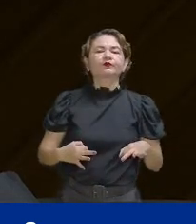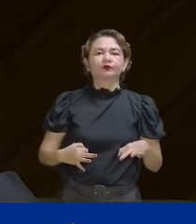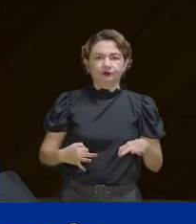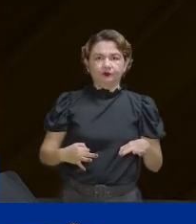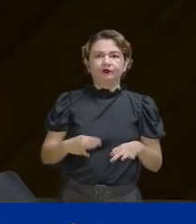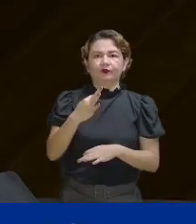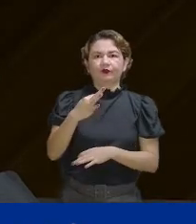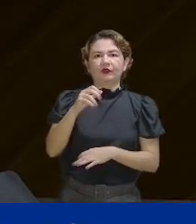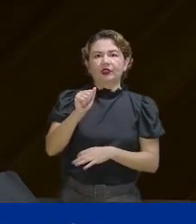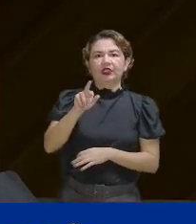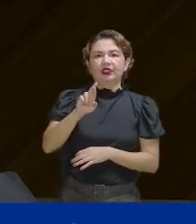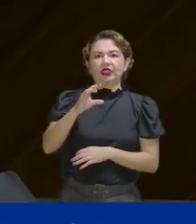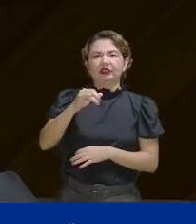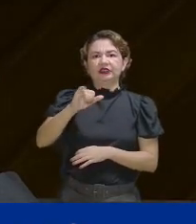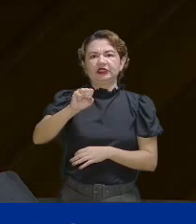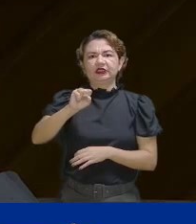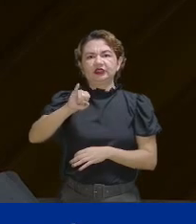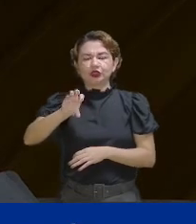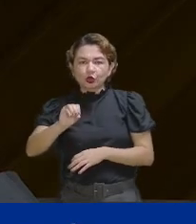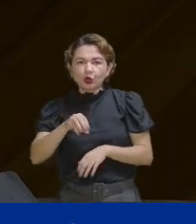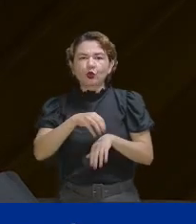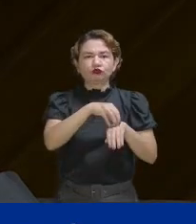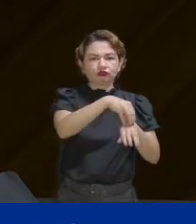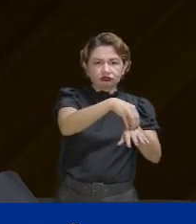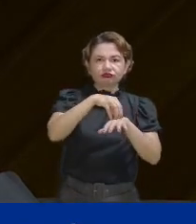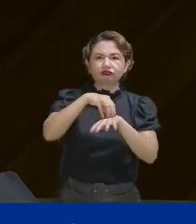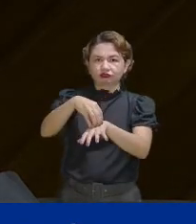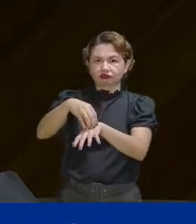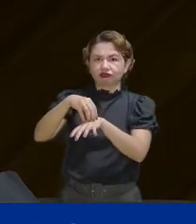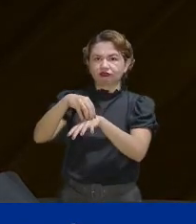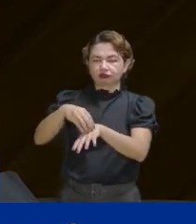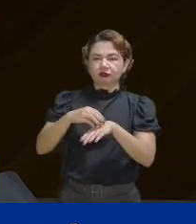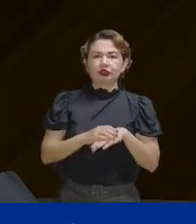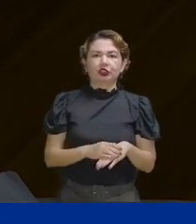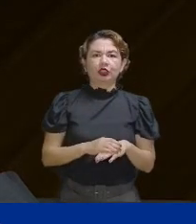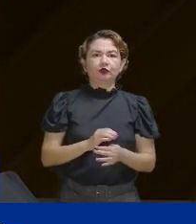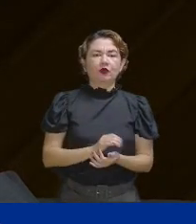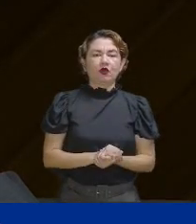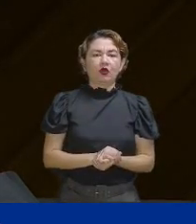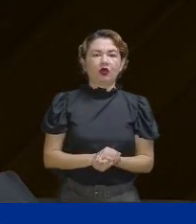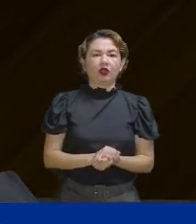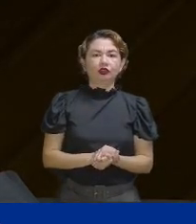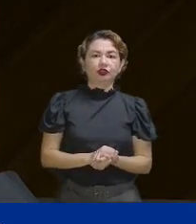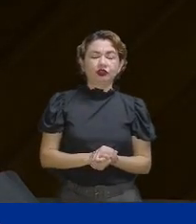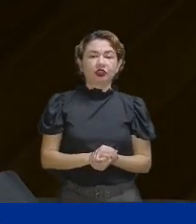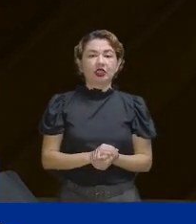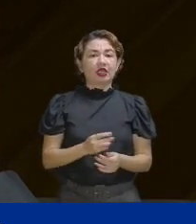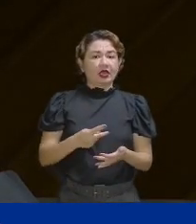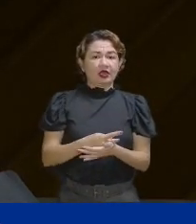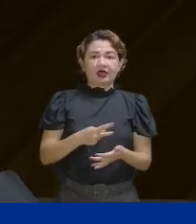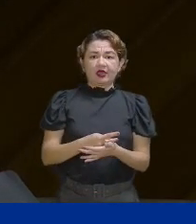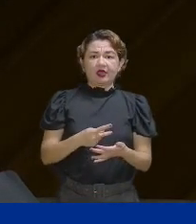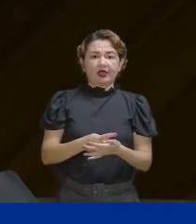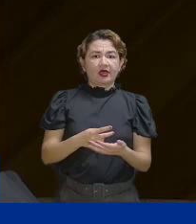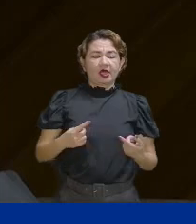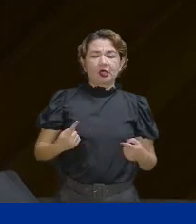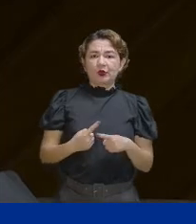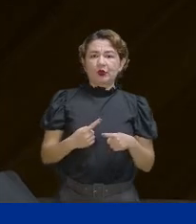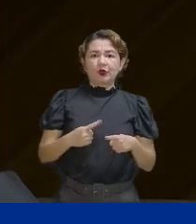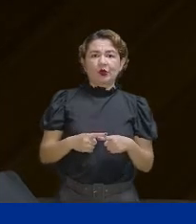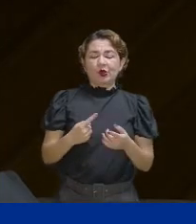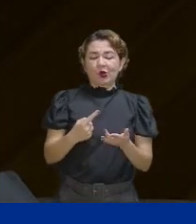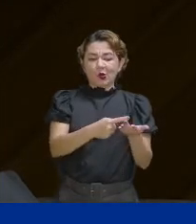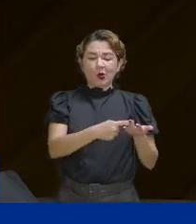que o Tarcísio operacionalizava esse esquema de transporte ilícito de carros na forma como geralmente esse esquema é